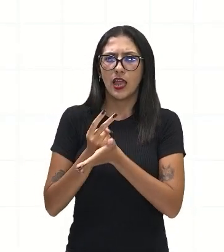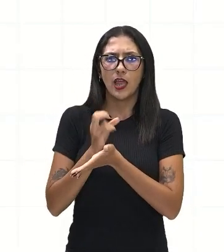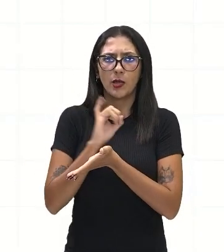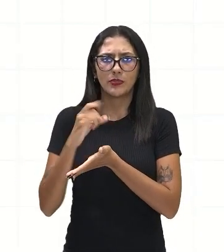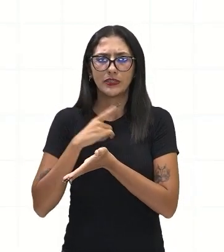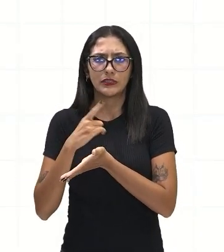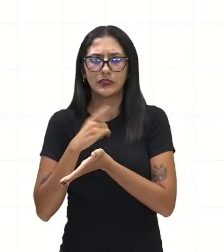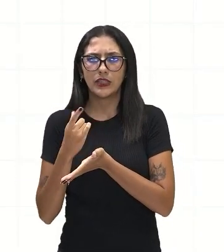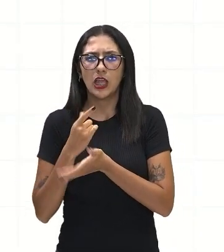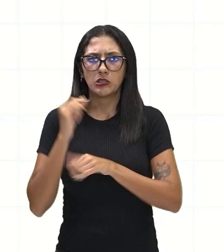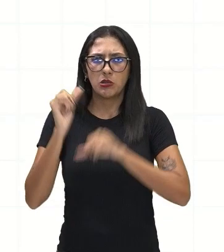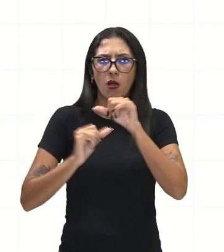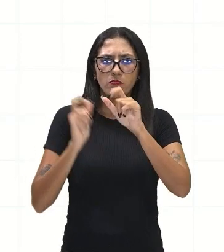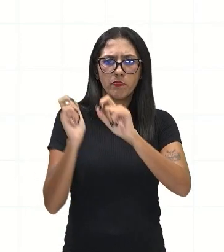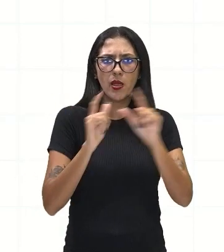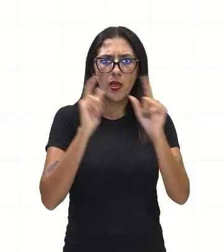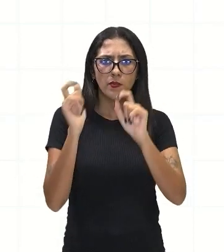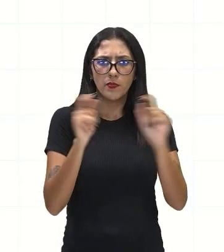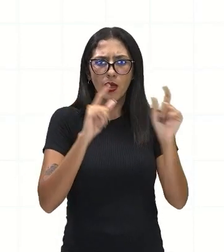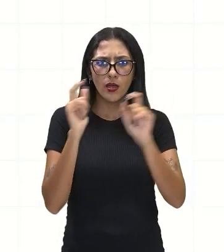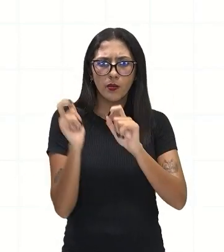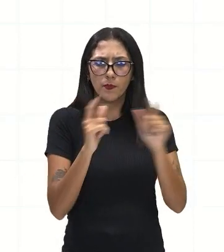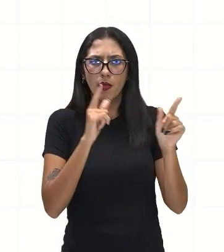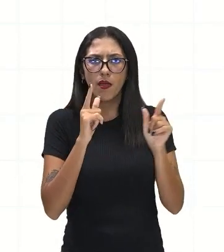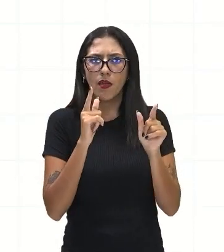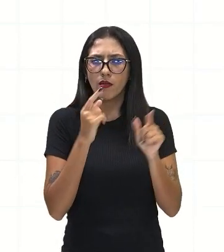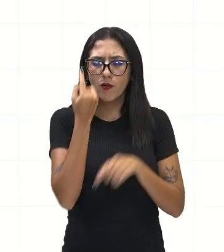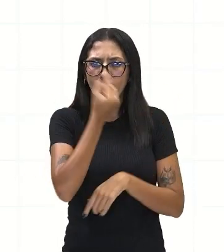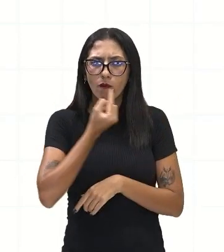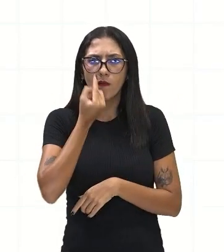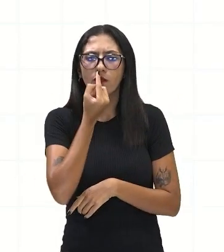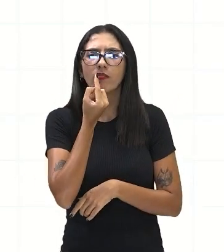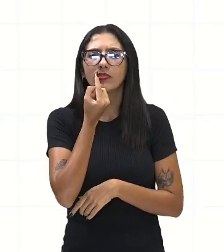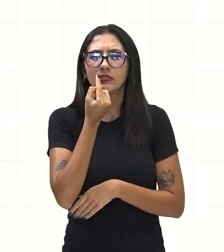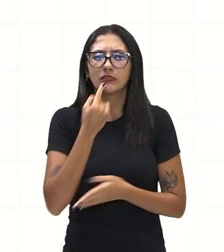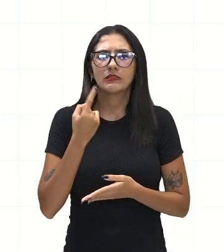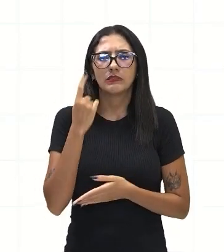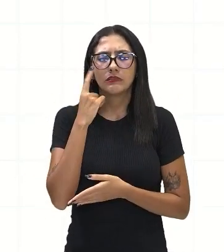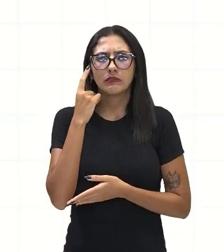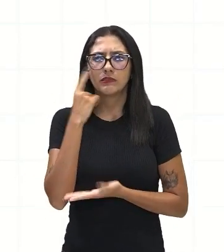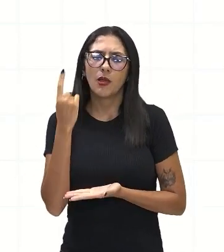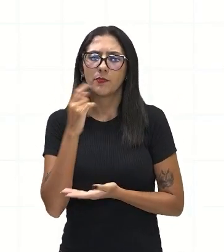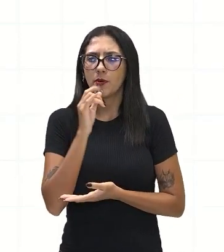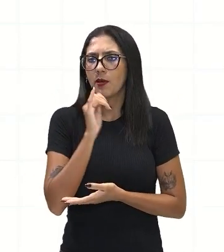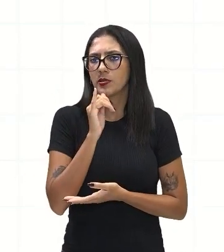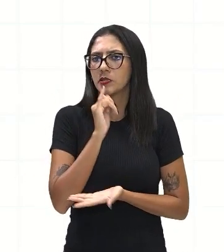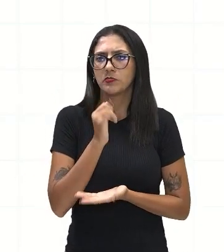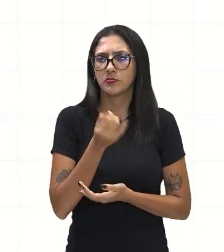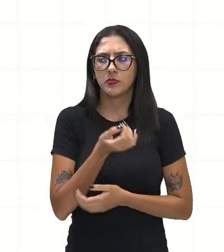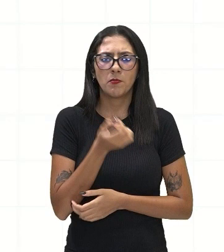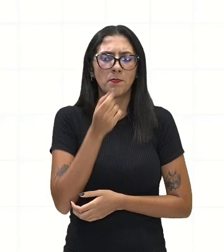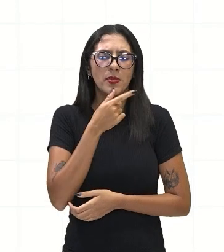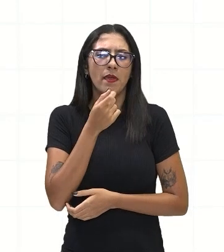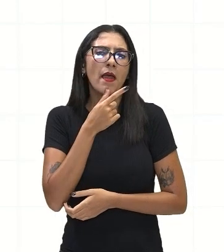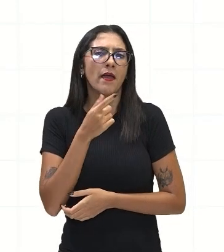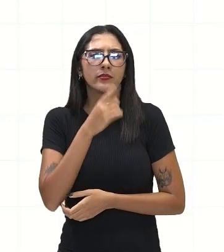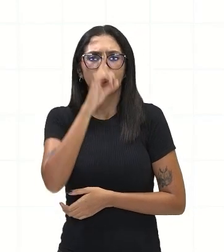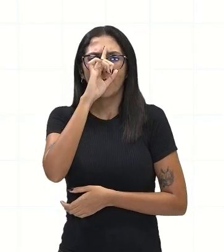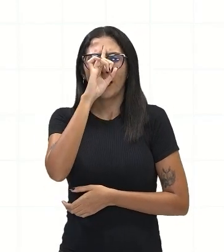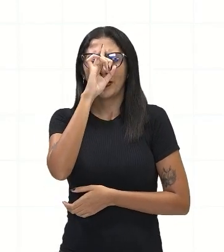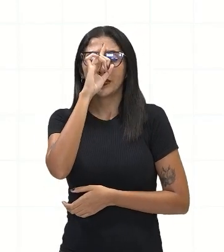uma hora, diz minha mãe. Trata-se de uma pretensão fantasiosa, mas pelo menos